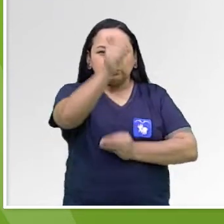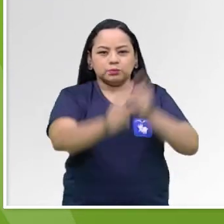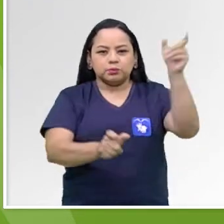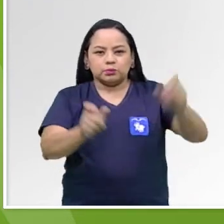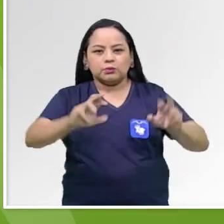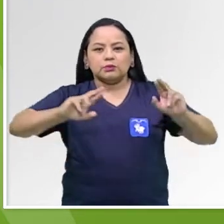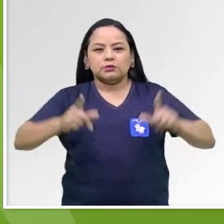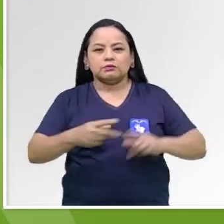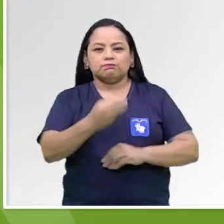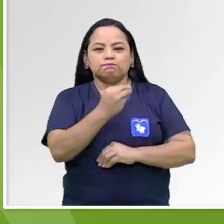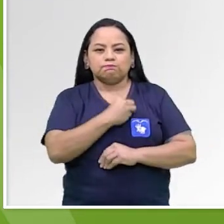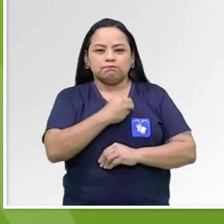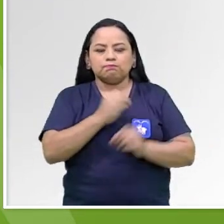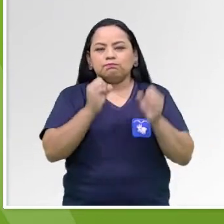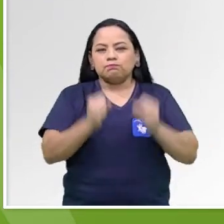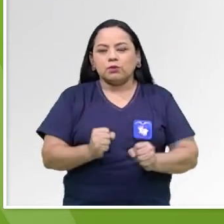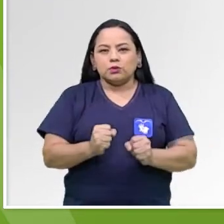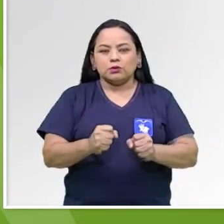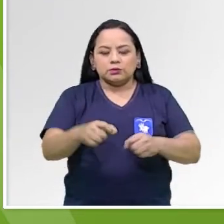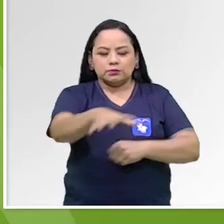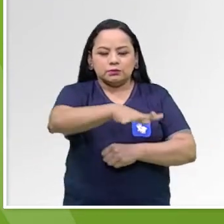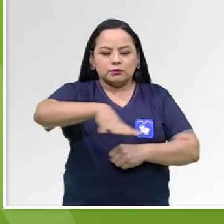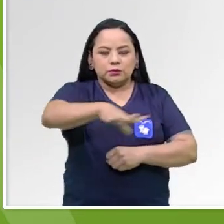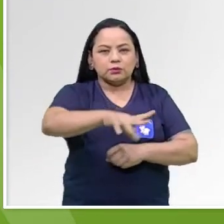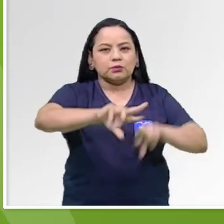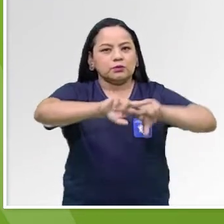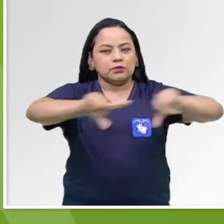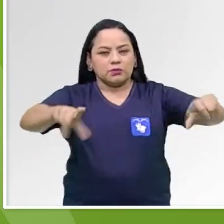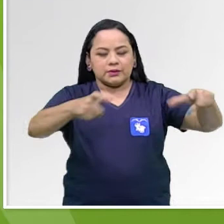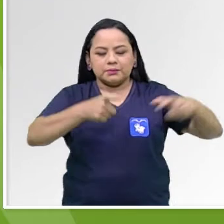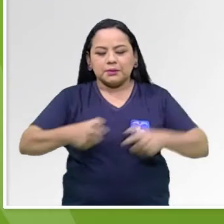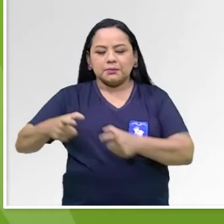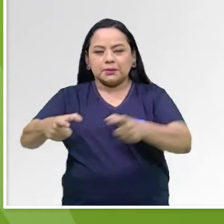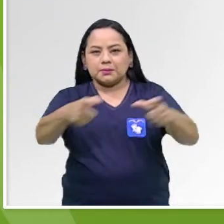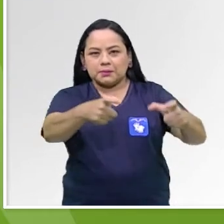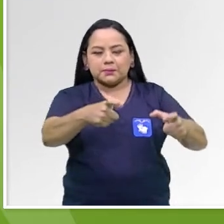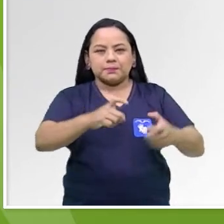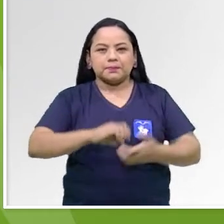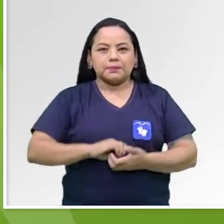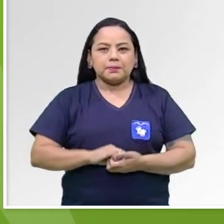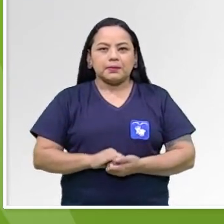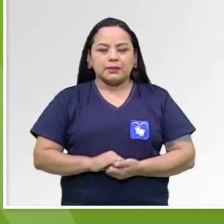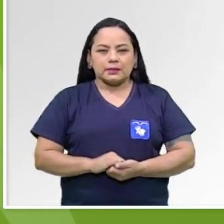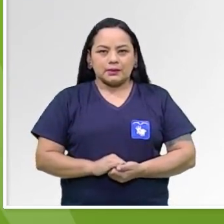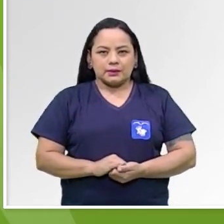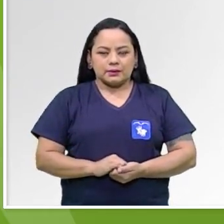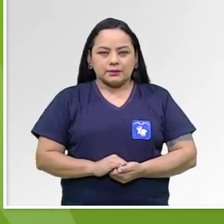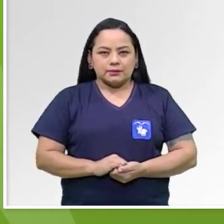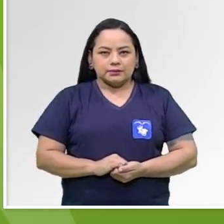diferentes mamíferos podem ocupar diversos ambientes.